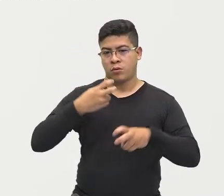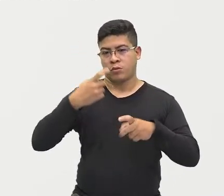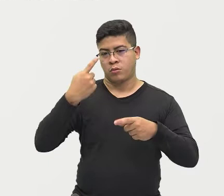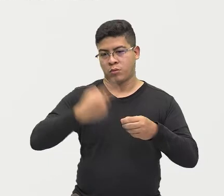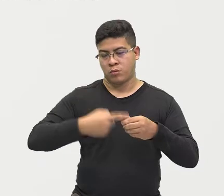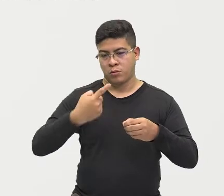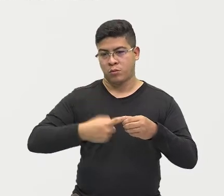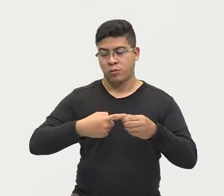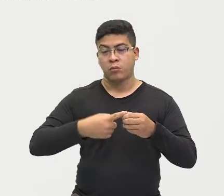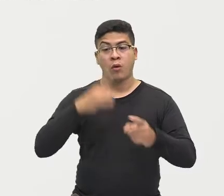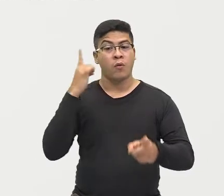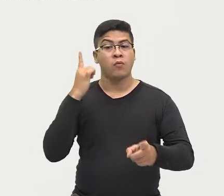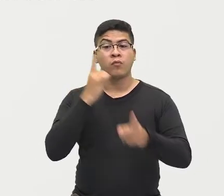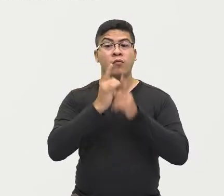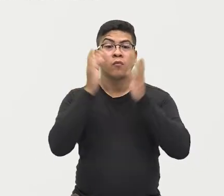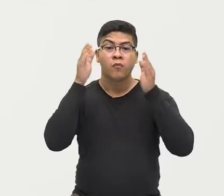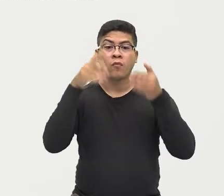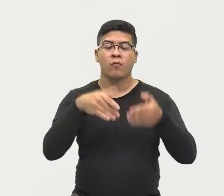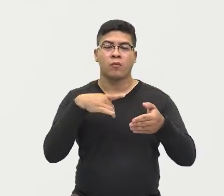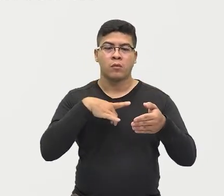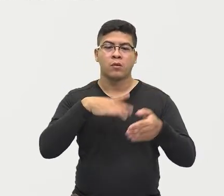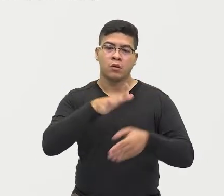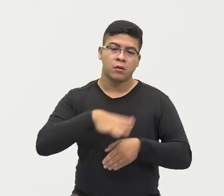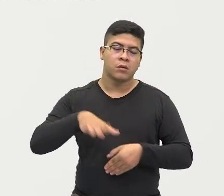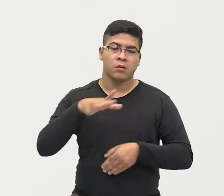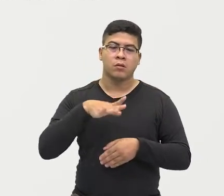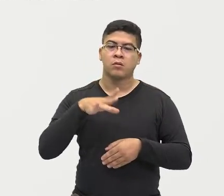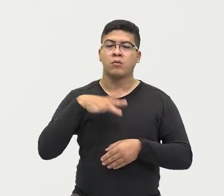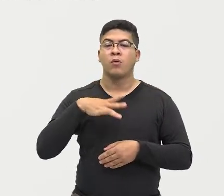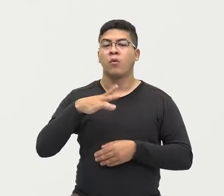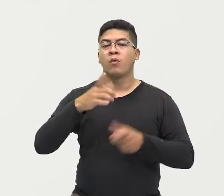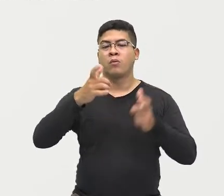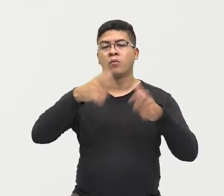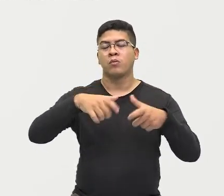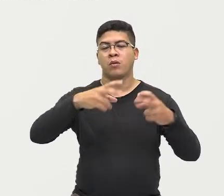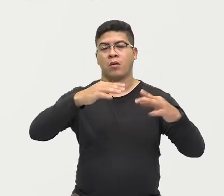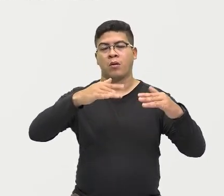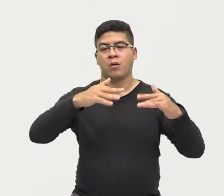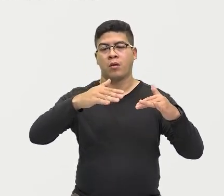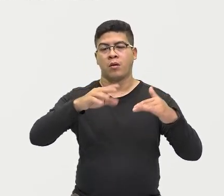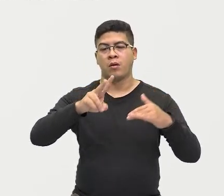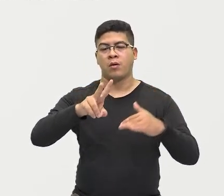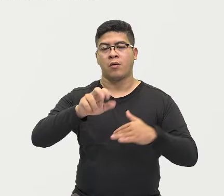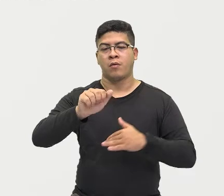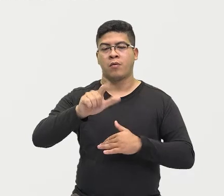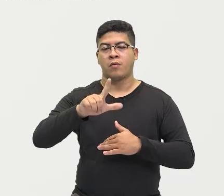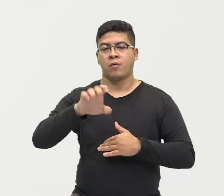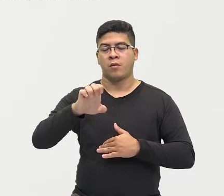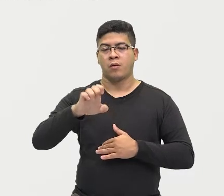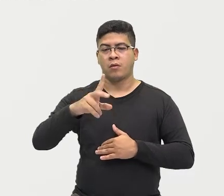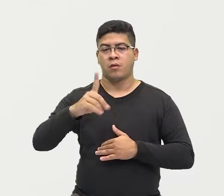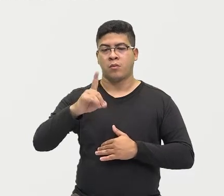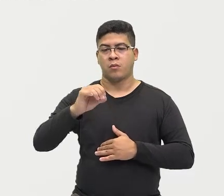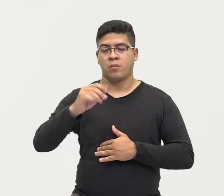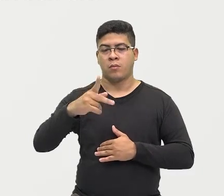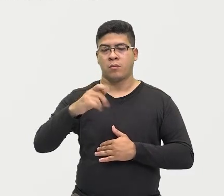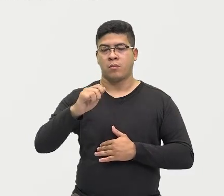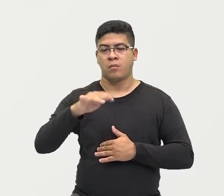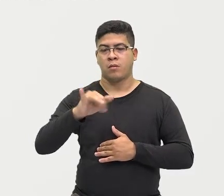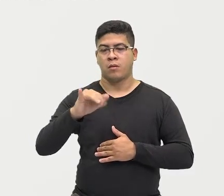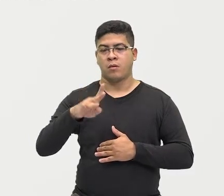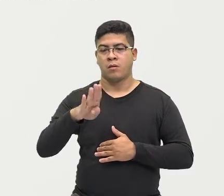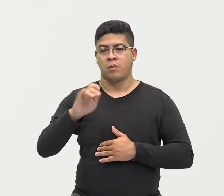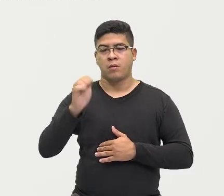O foco do autor é a região do Vale do Paraíba, que entrou em decadência, olha só, após o deslocamento